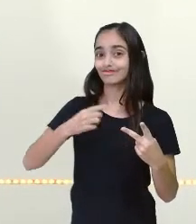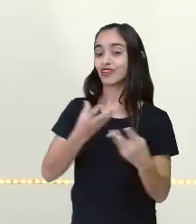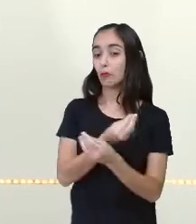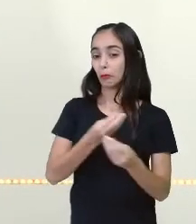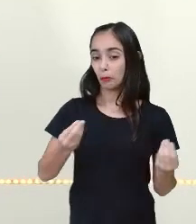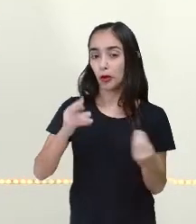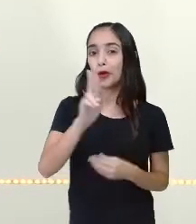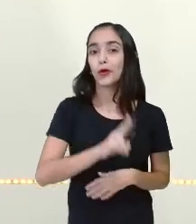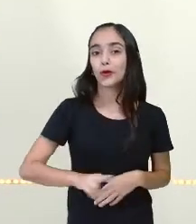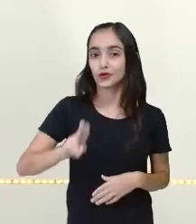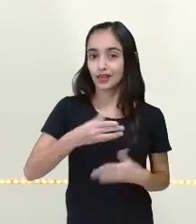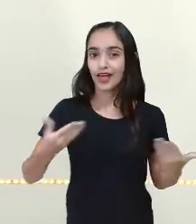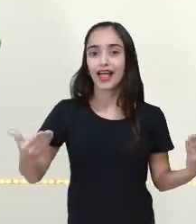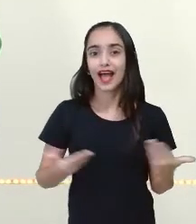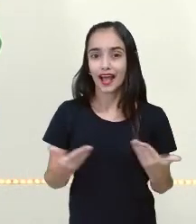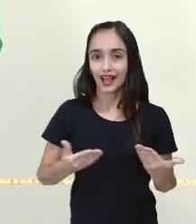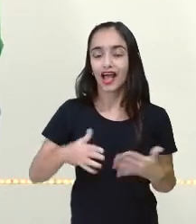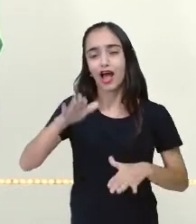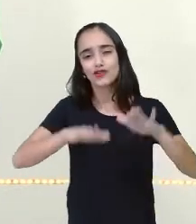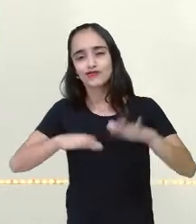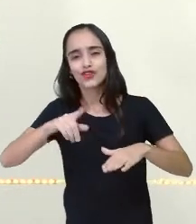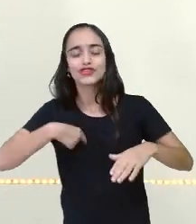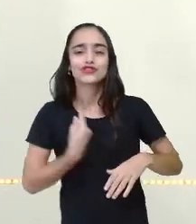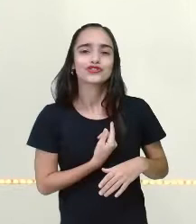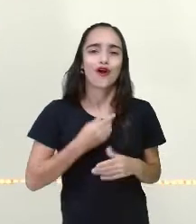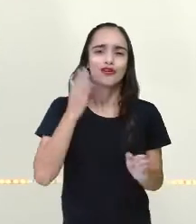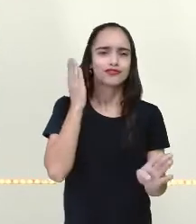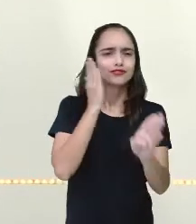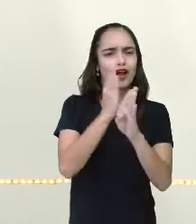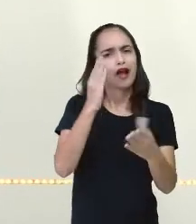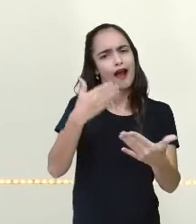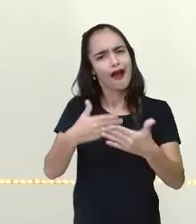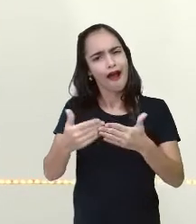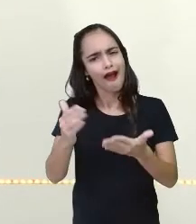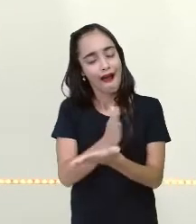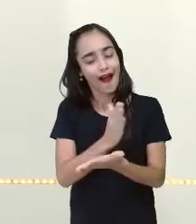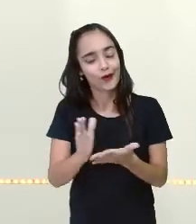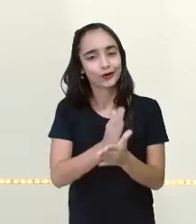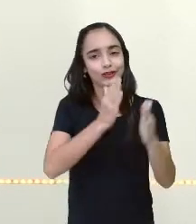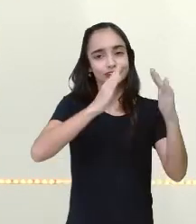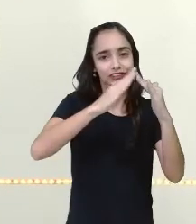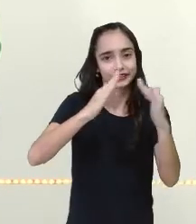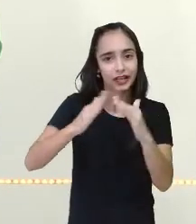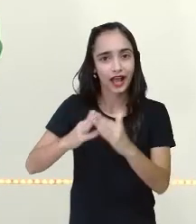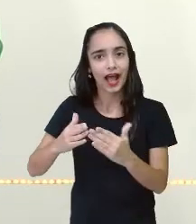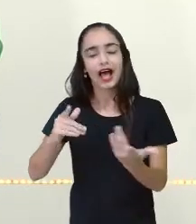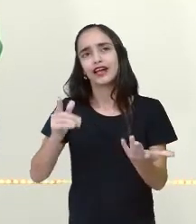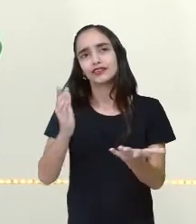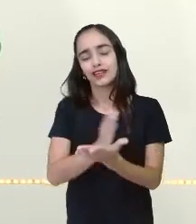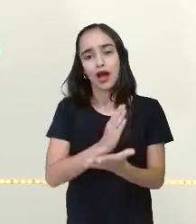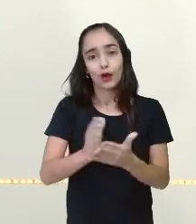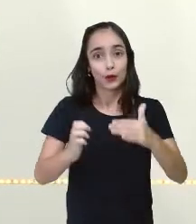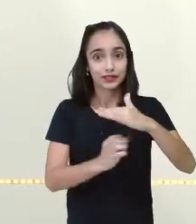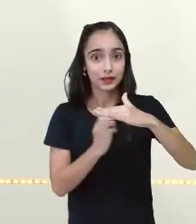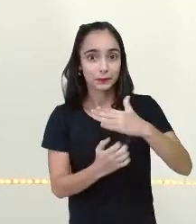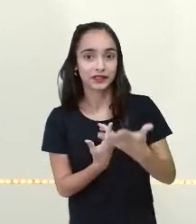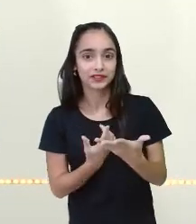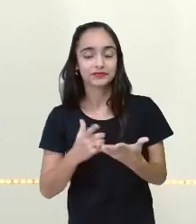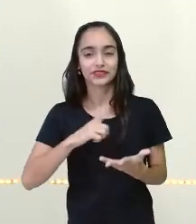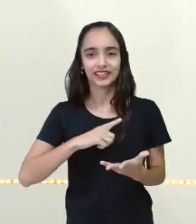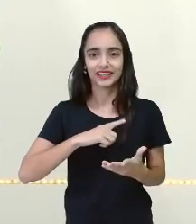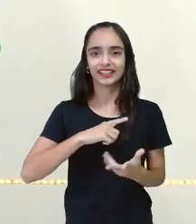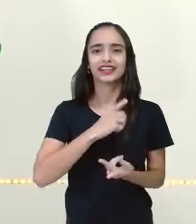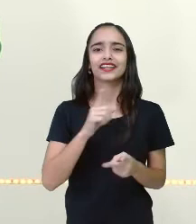utilizada agora, né? A gente vê de vez em quando algumas casas, assim, algumas empresas que já tem o símbolozinho lá da